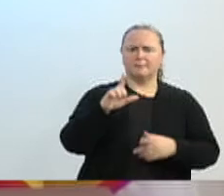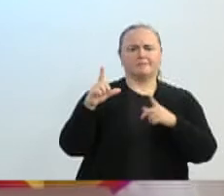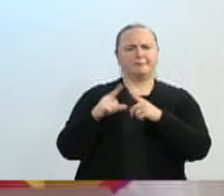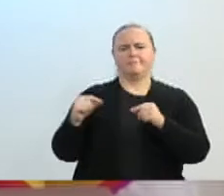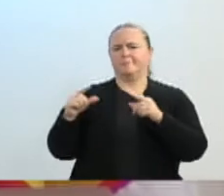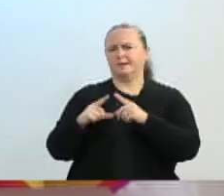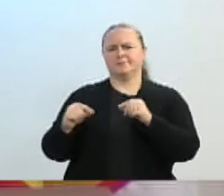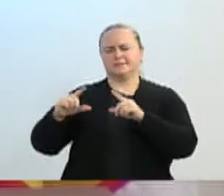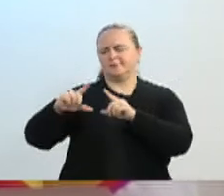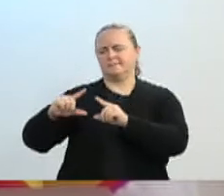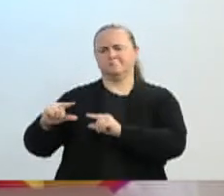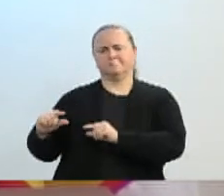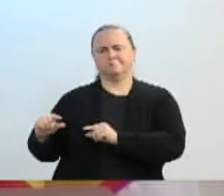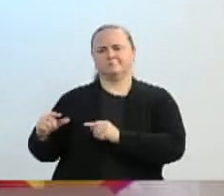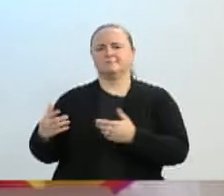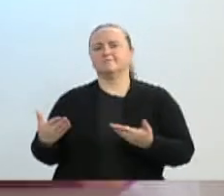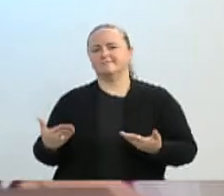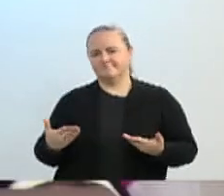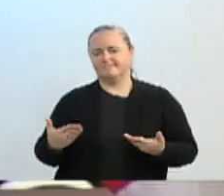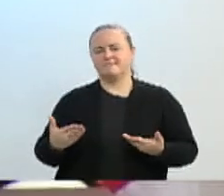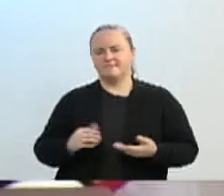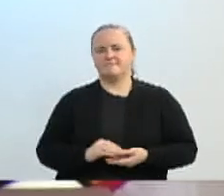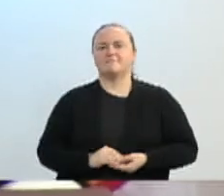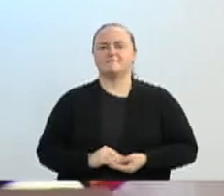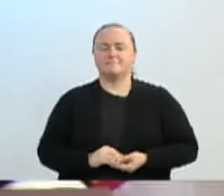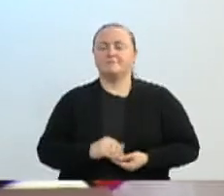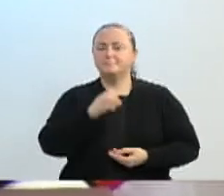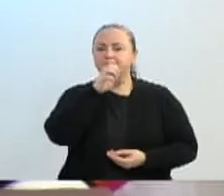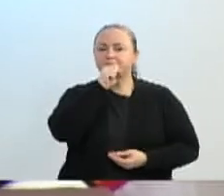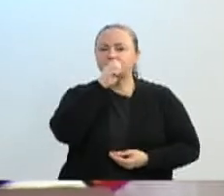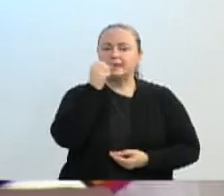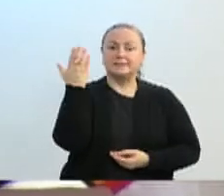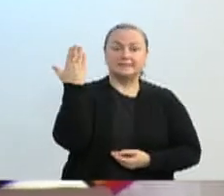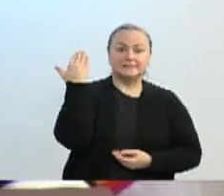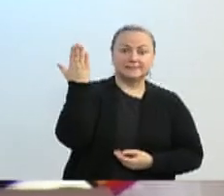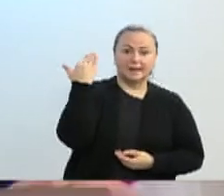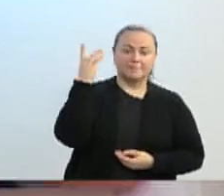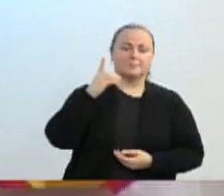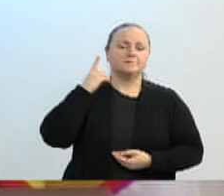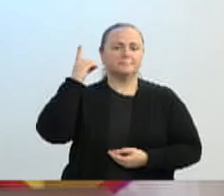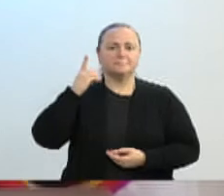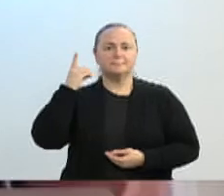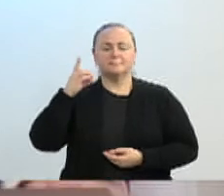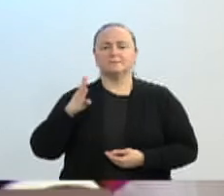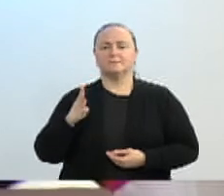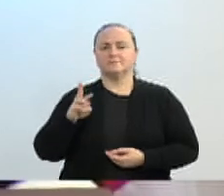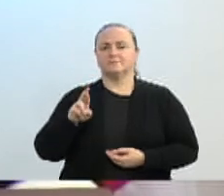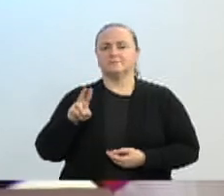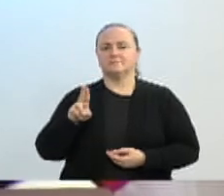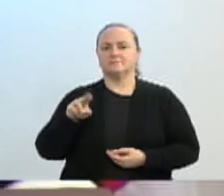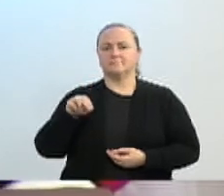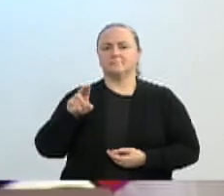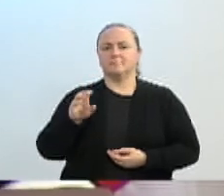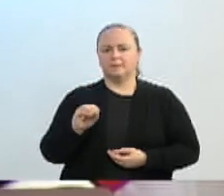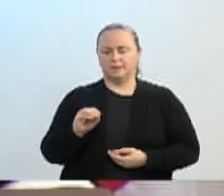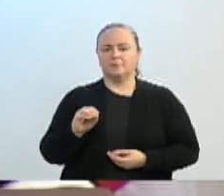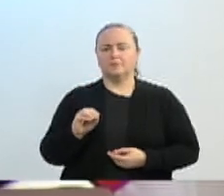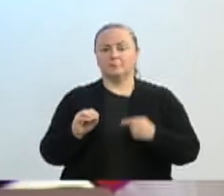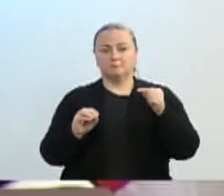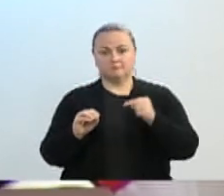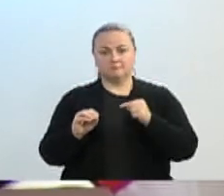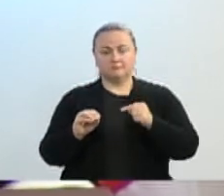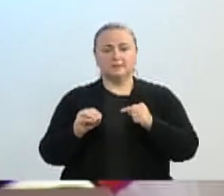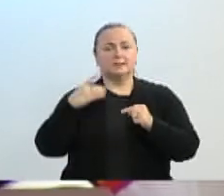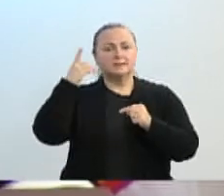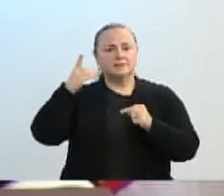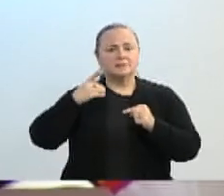Inclusive, não poderia deixar de destacar que, no sábado passado, recebemos a visita do deputado Bruno Souza, aqui em Blumenau, inclusive. Na ocasião, o deputado fez a prestação